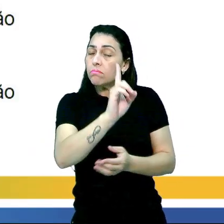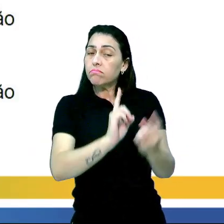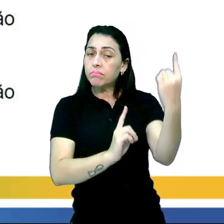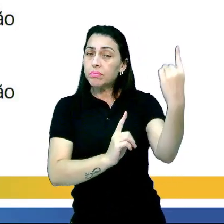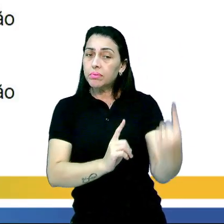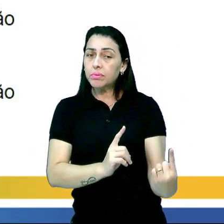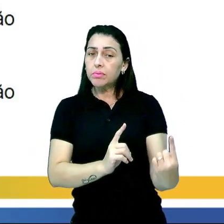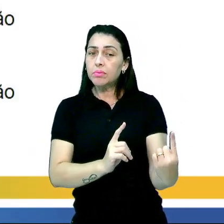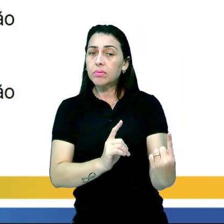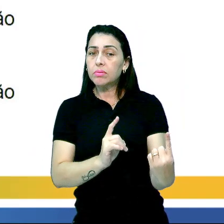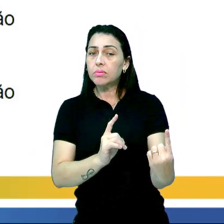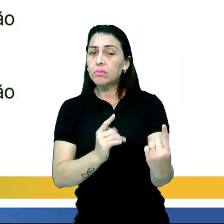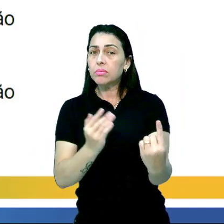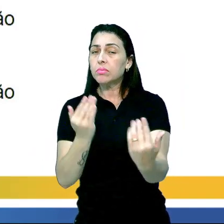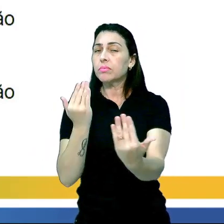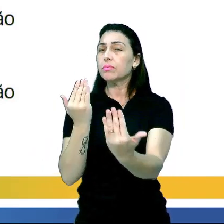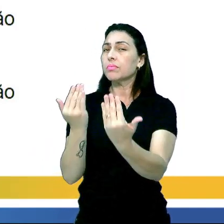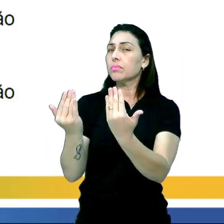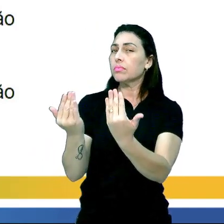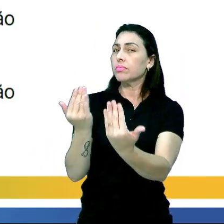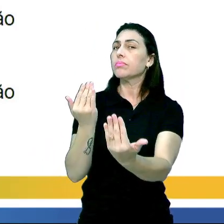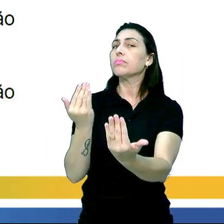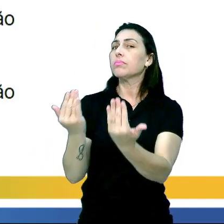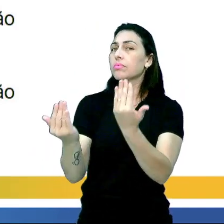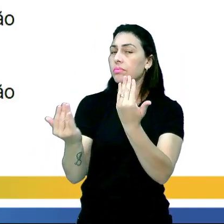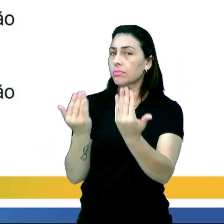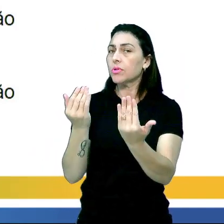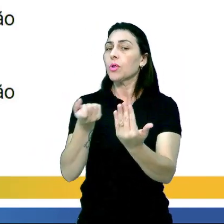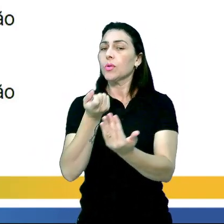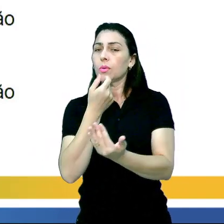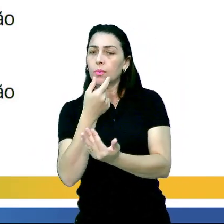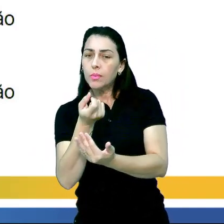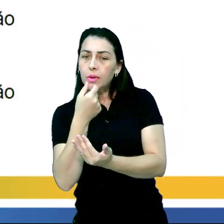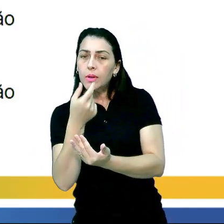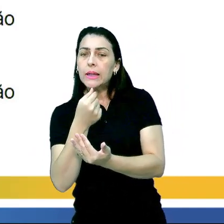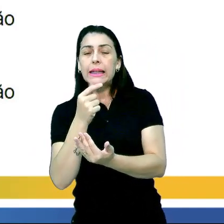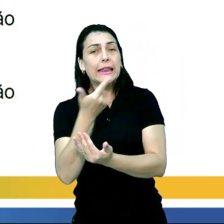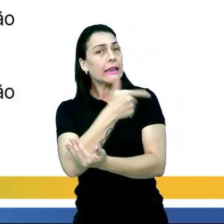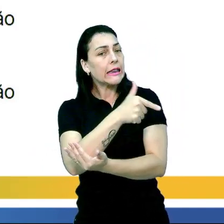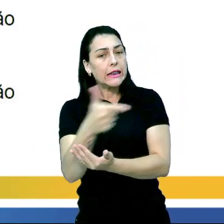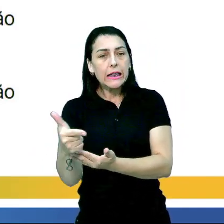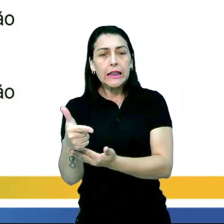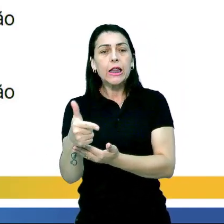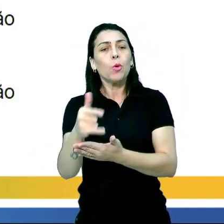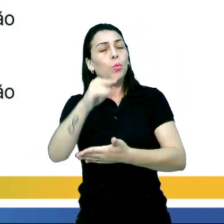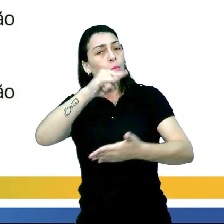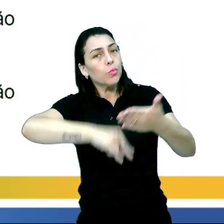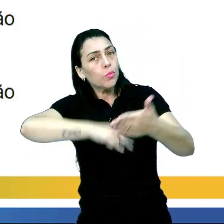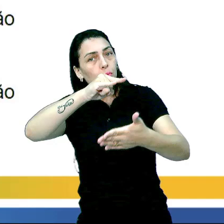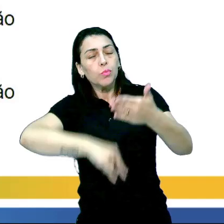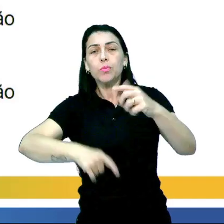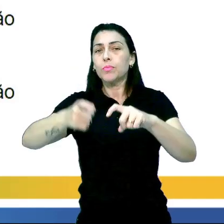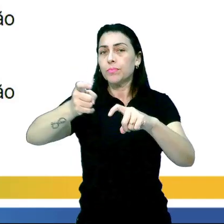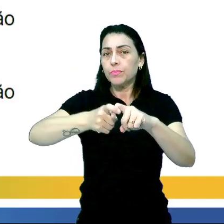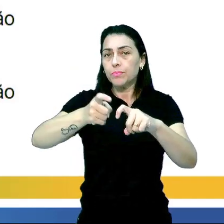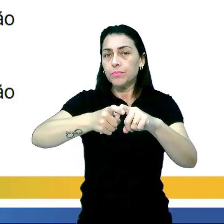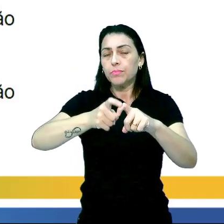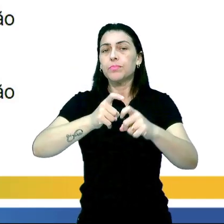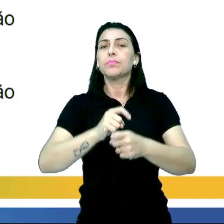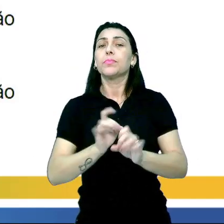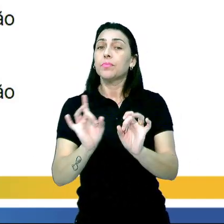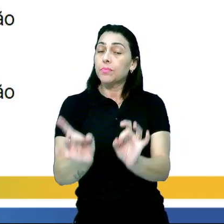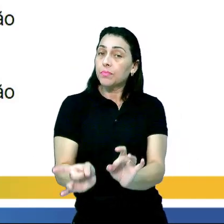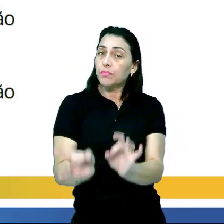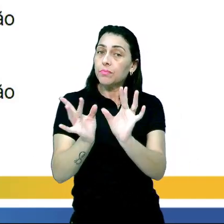induzir o interlocutor a desconfiar de medicamentos que não têm a inscrição